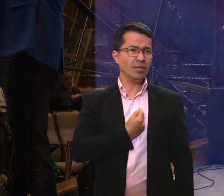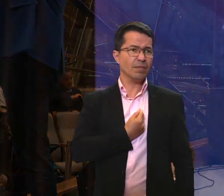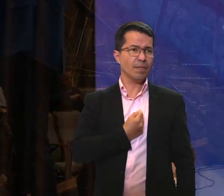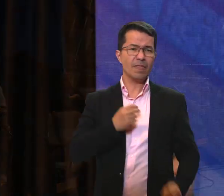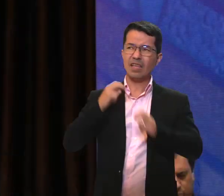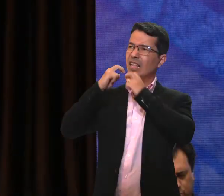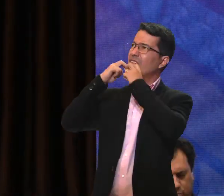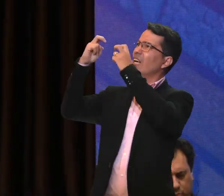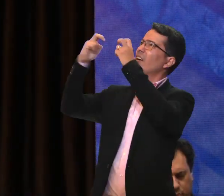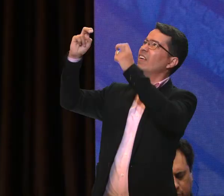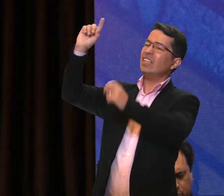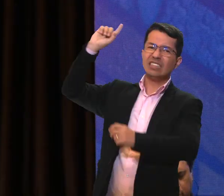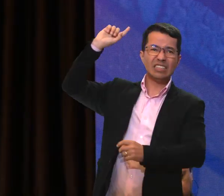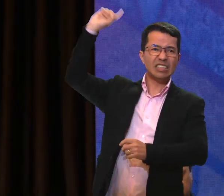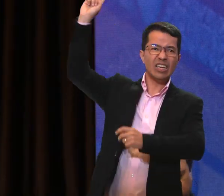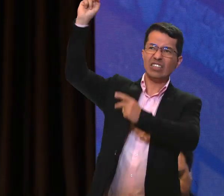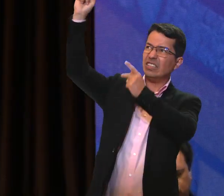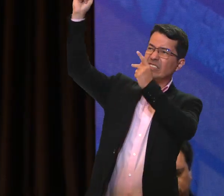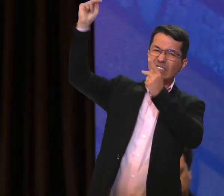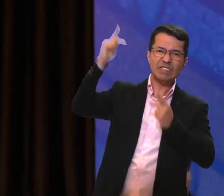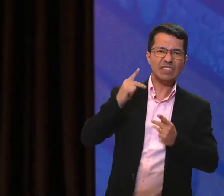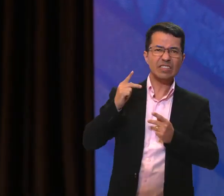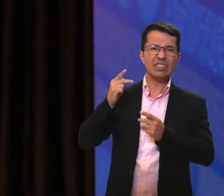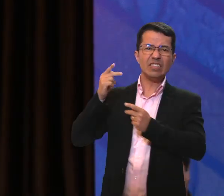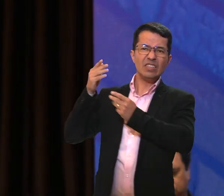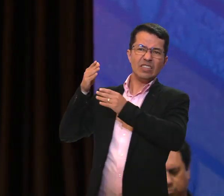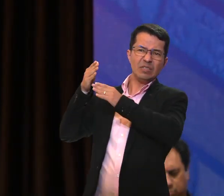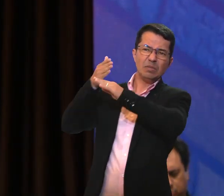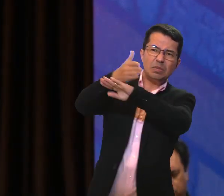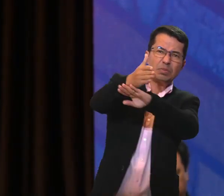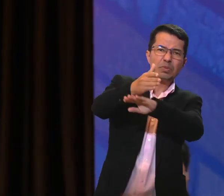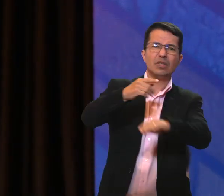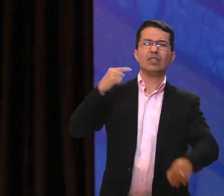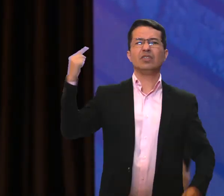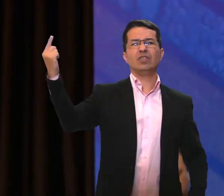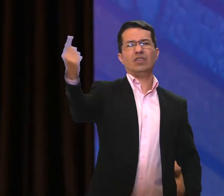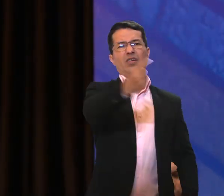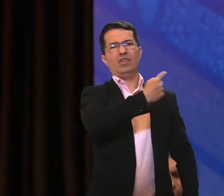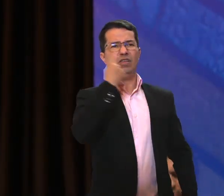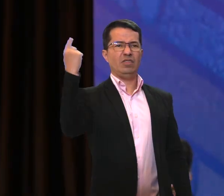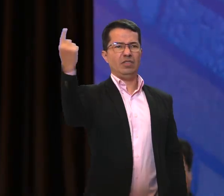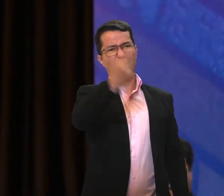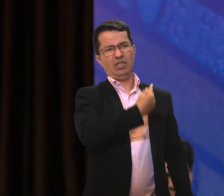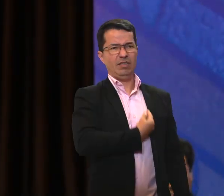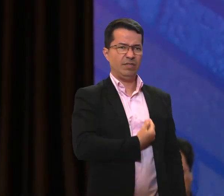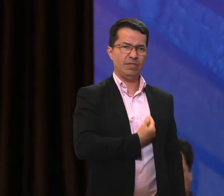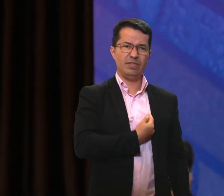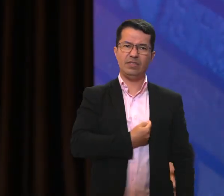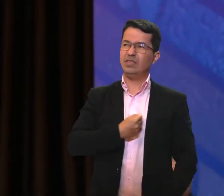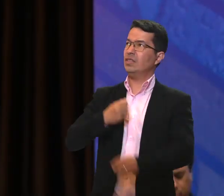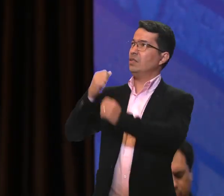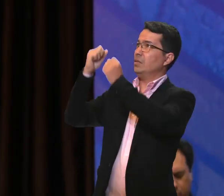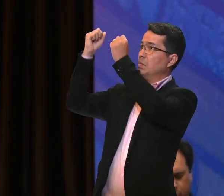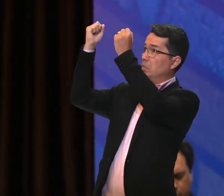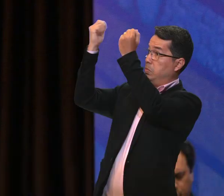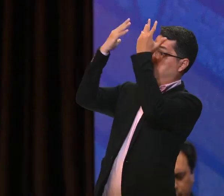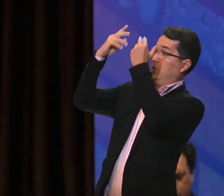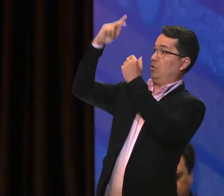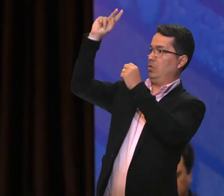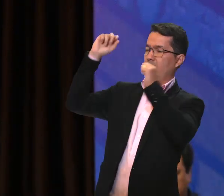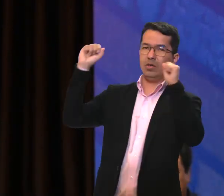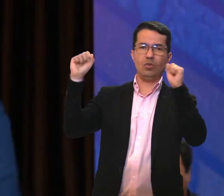Deus entra nesta casa hoje e revela a tua glória neste lugar.